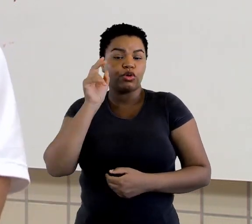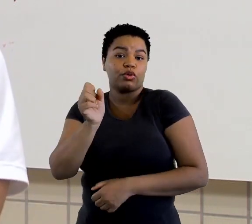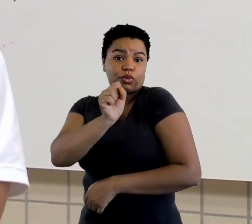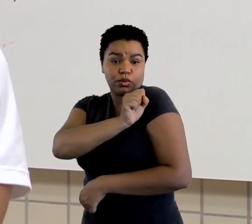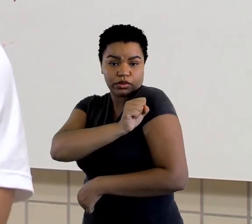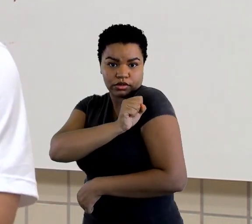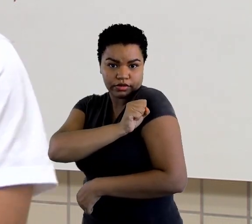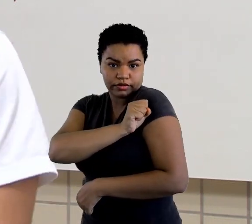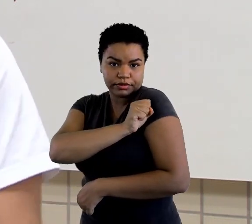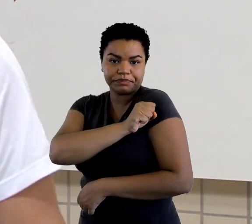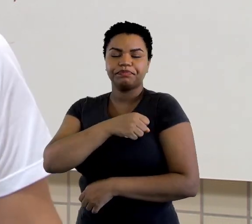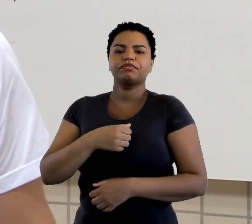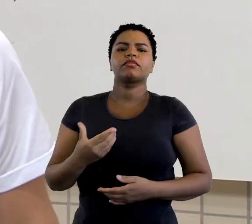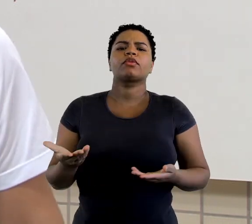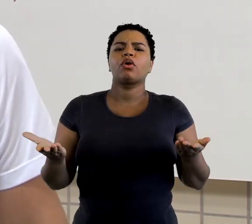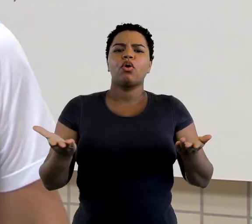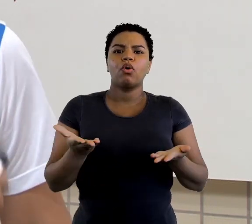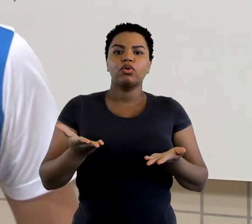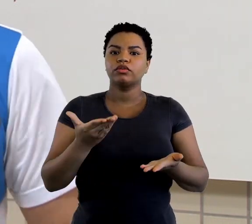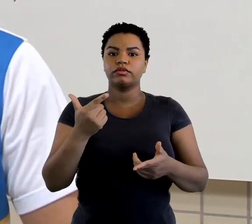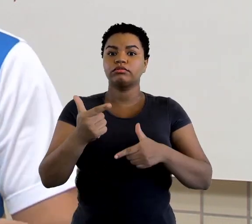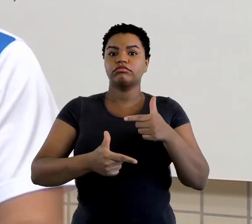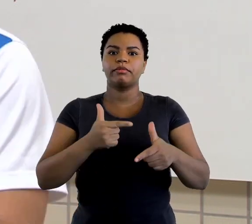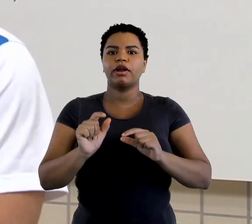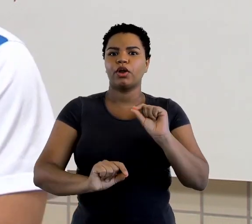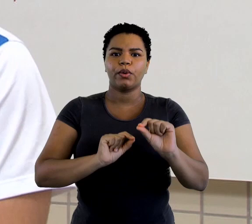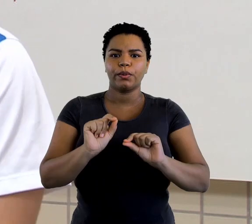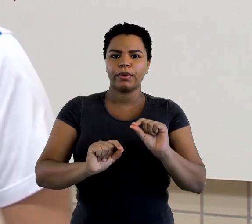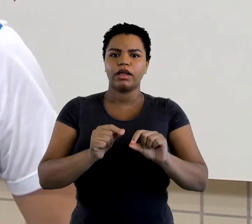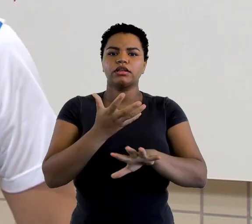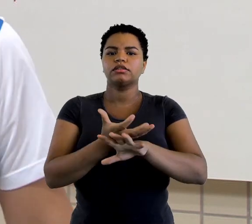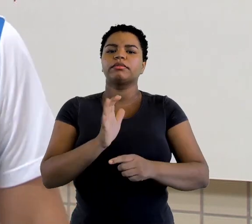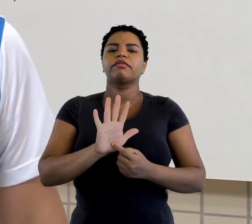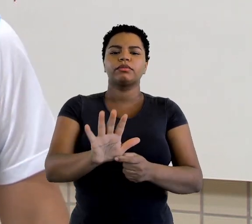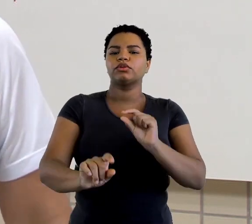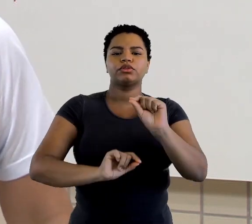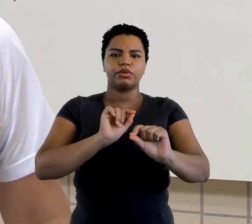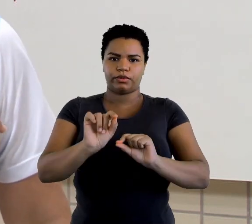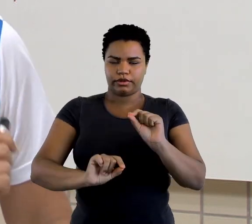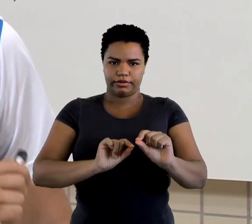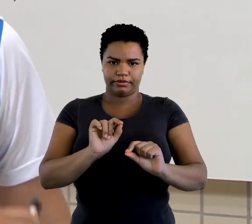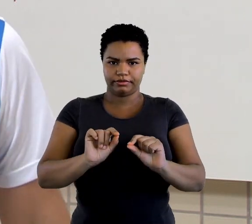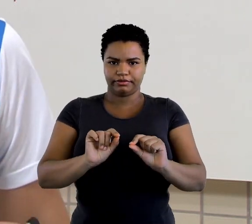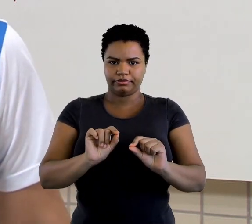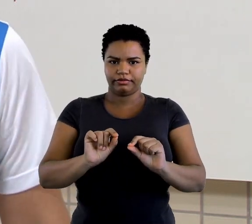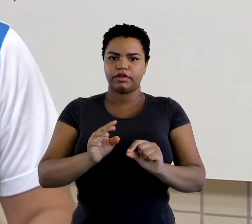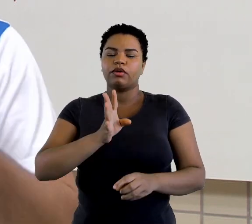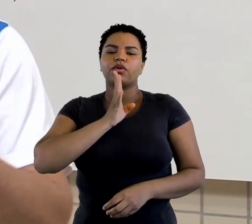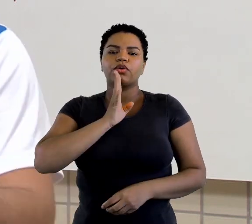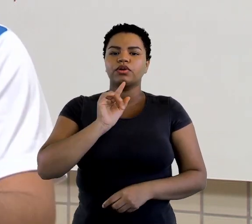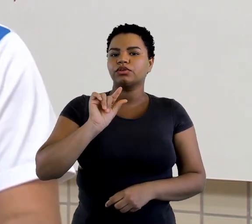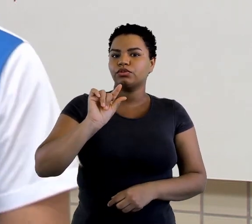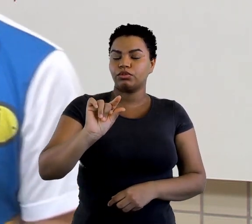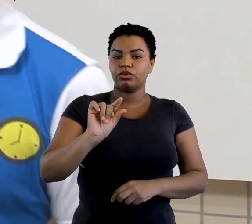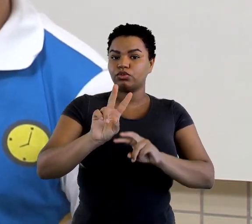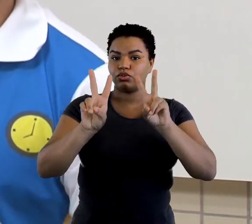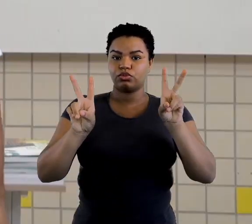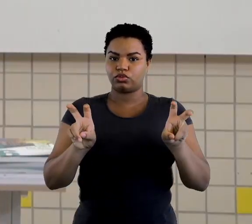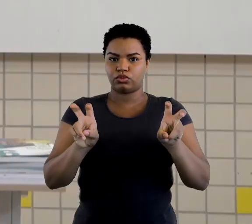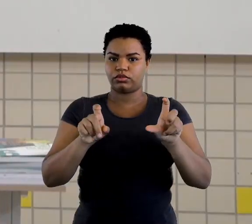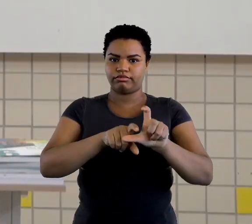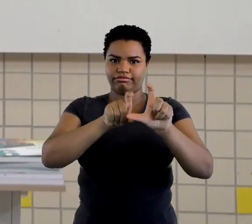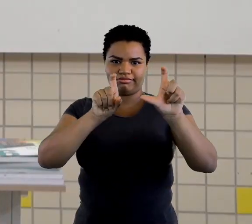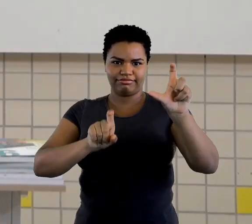Vamos trabalhar o que hoje, pessoal? A nossa disciplina irá apresentar o que? Iremos conhecer um pouquinho sobre